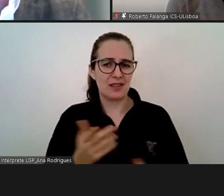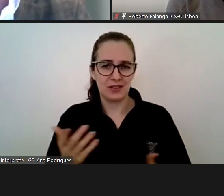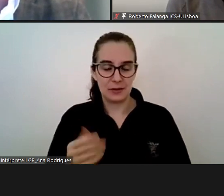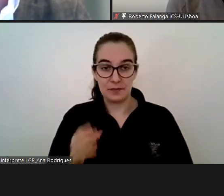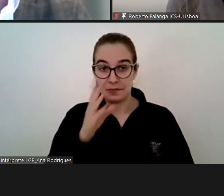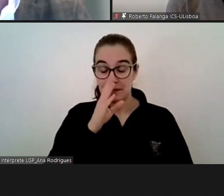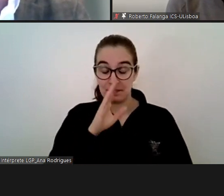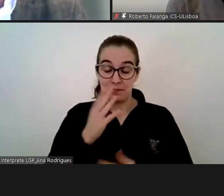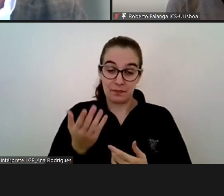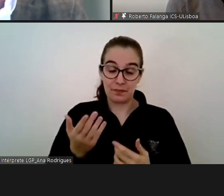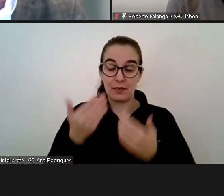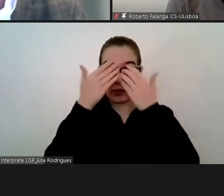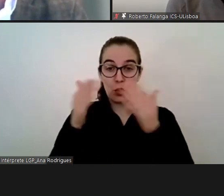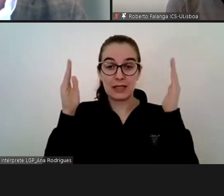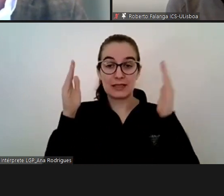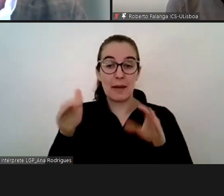participativa, aliás, estava aqui uma questão